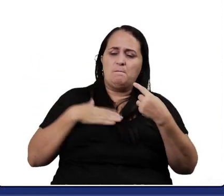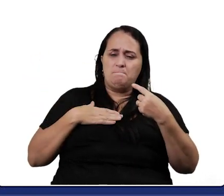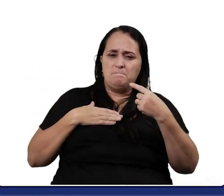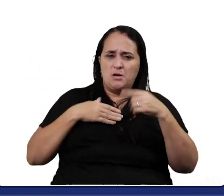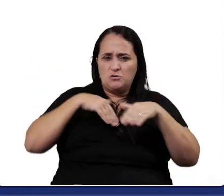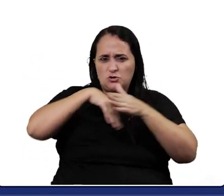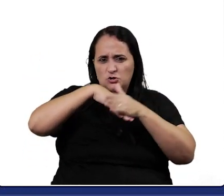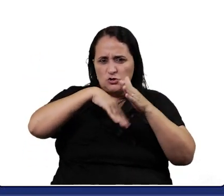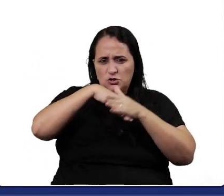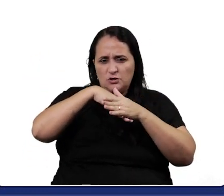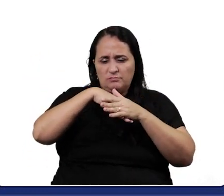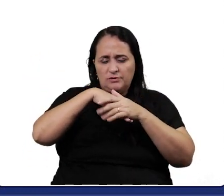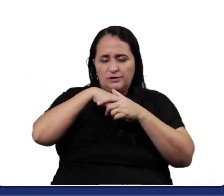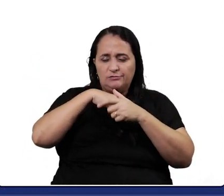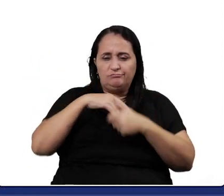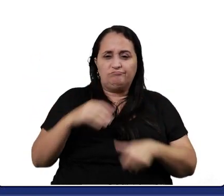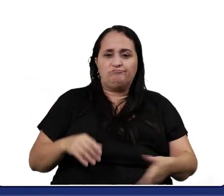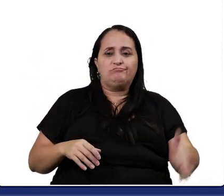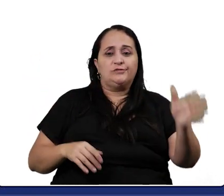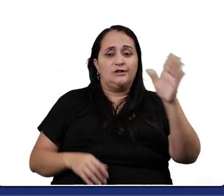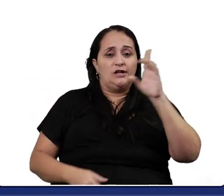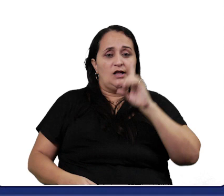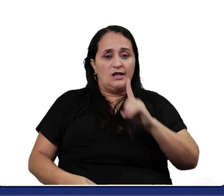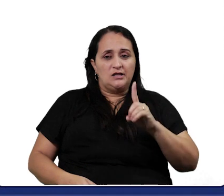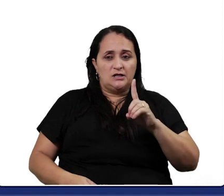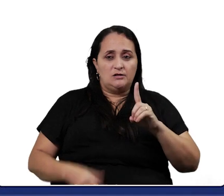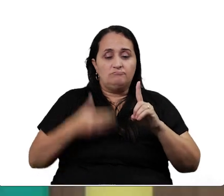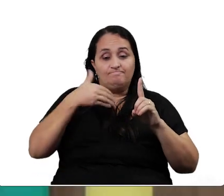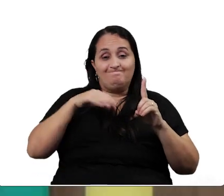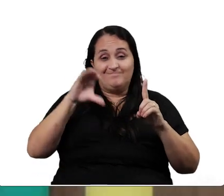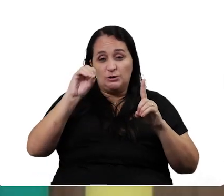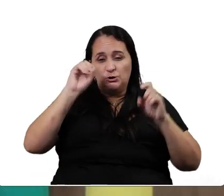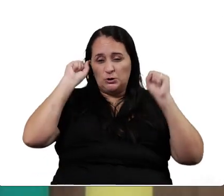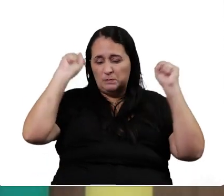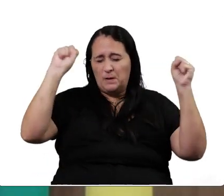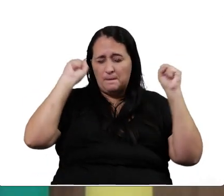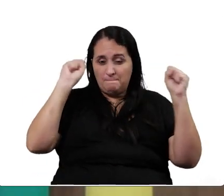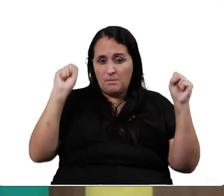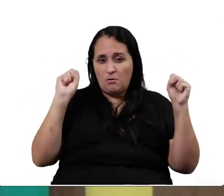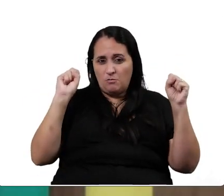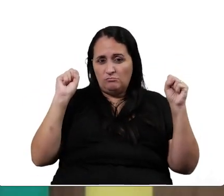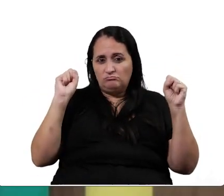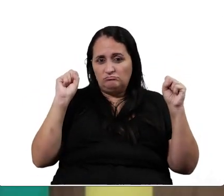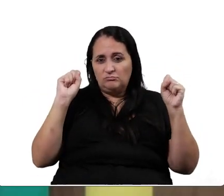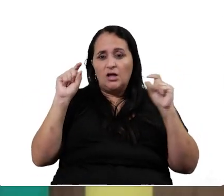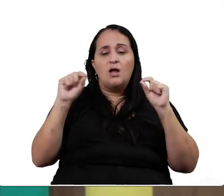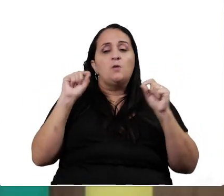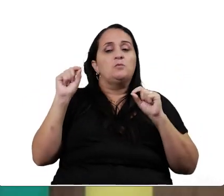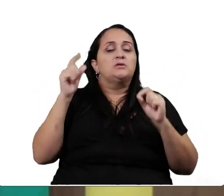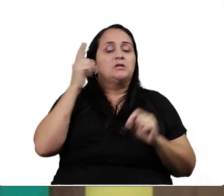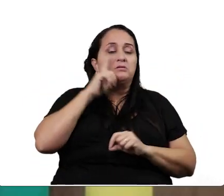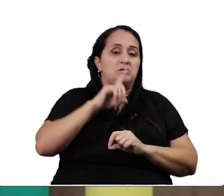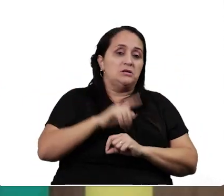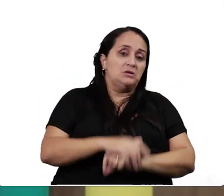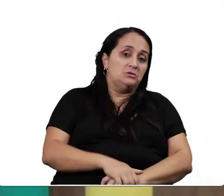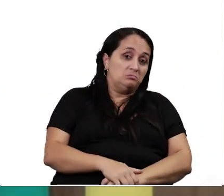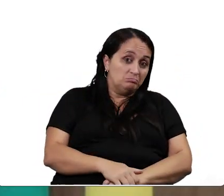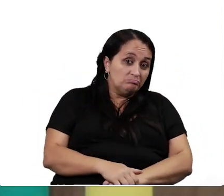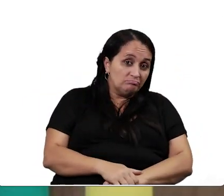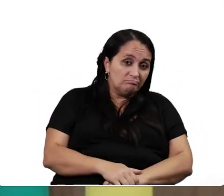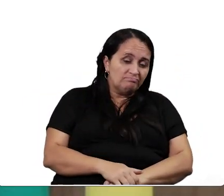é apenas aquele que está ganhando. Olha, não é o que você acha, é o que